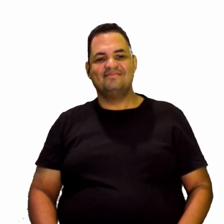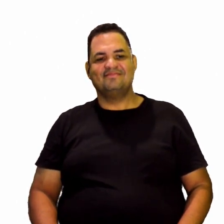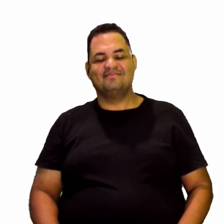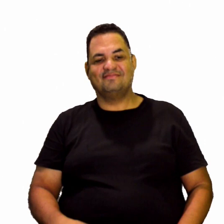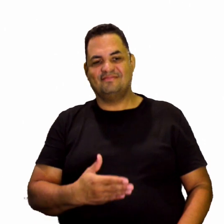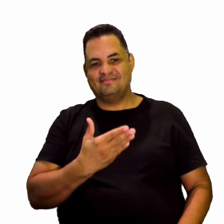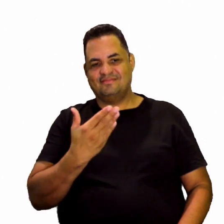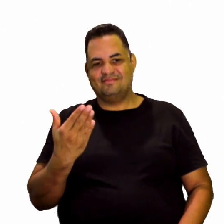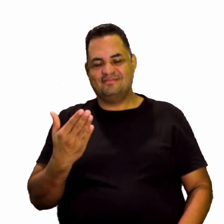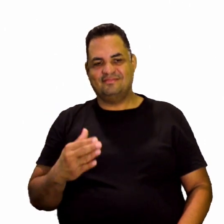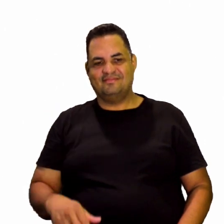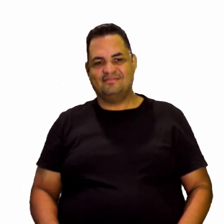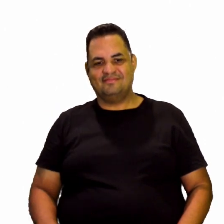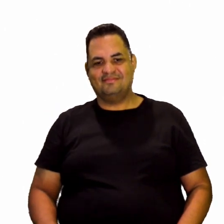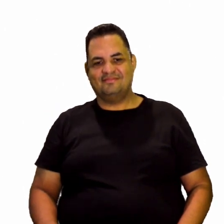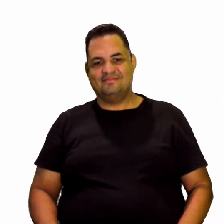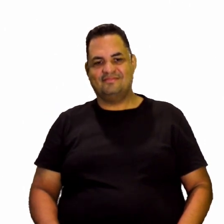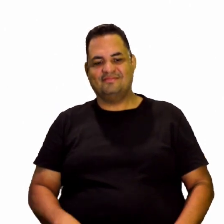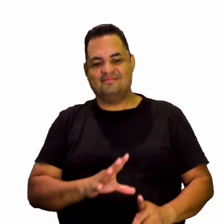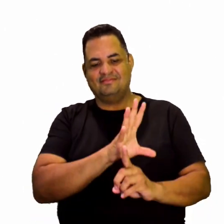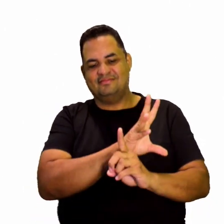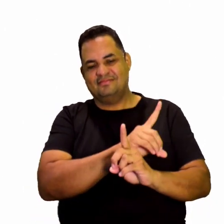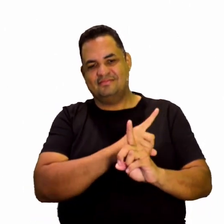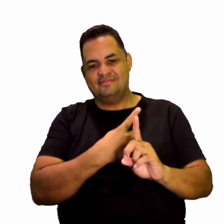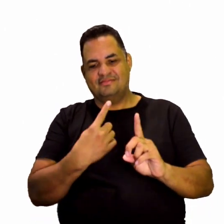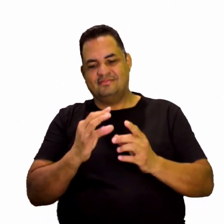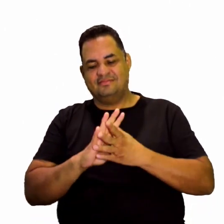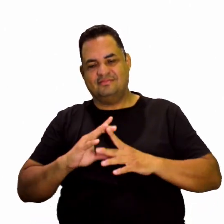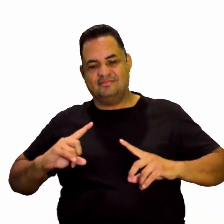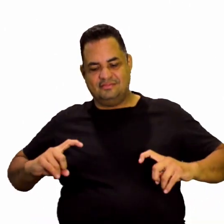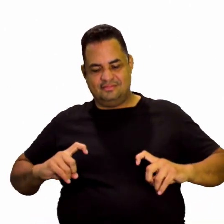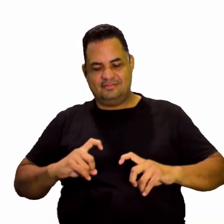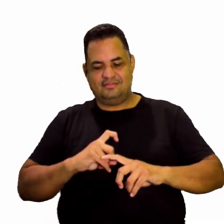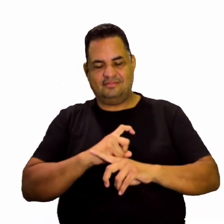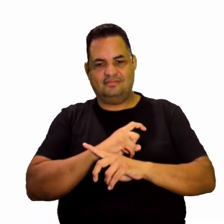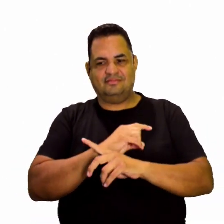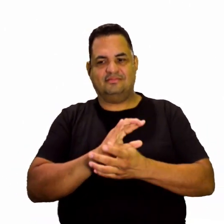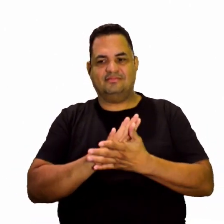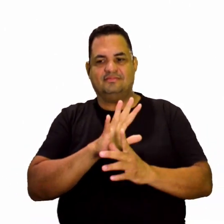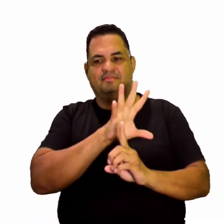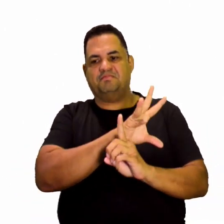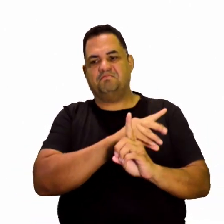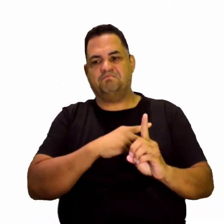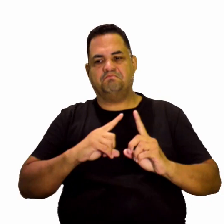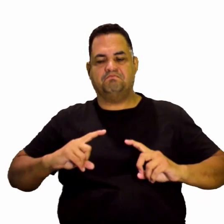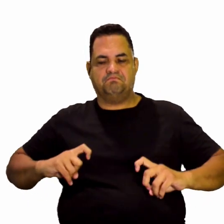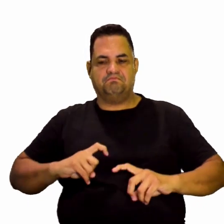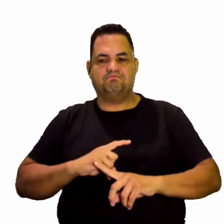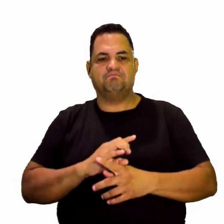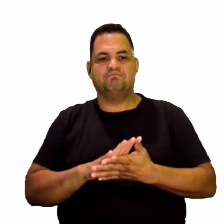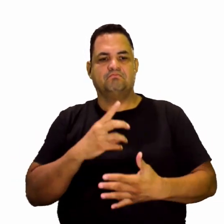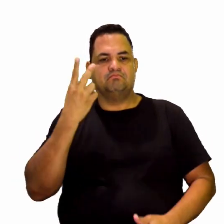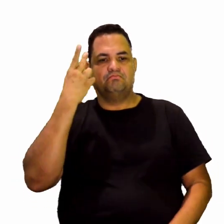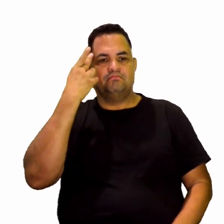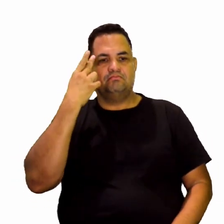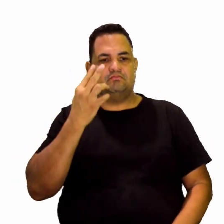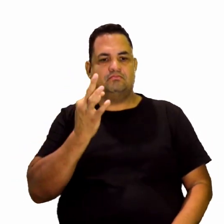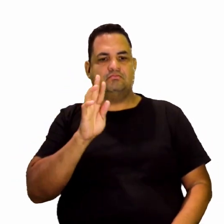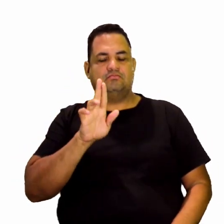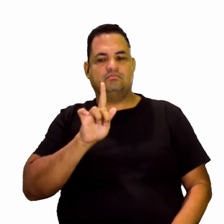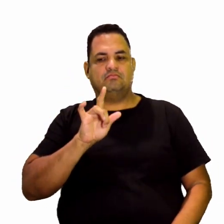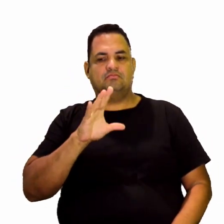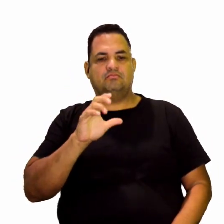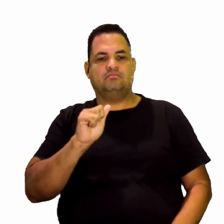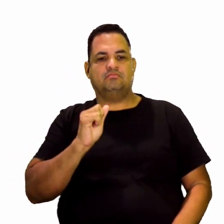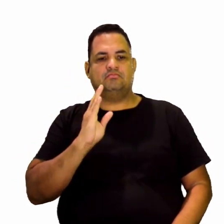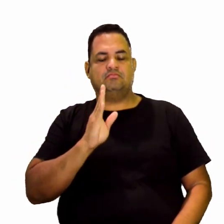Exato. O clone é o quê? A bactéria, quando ela se reproduz, ela tá produzindo clonezinhos dela, exatamente, né? Normal.